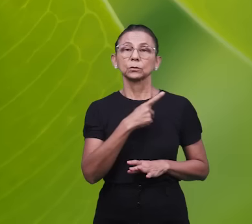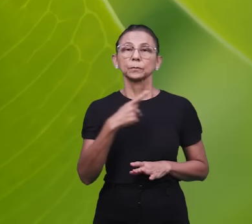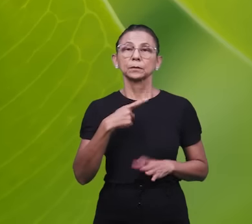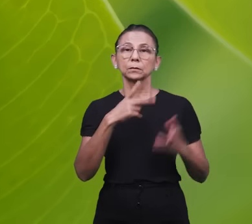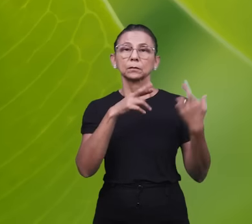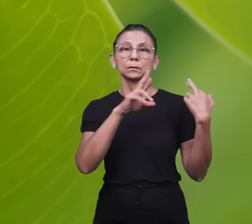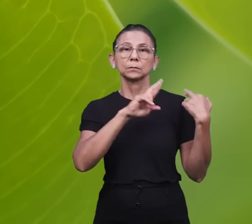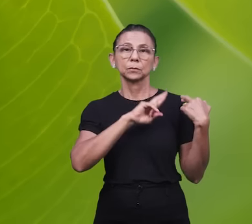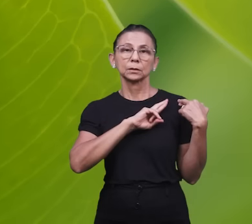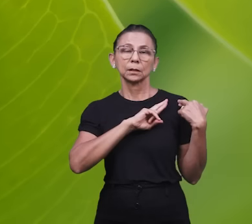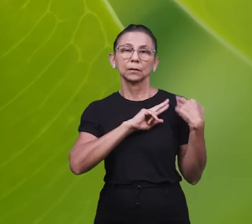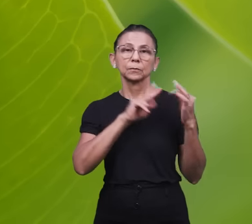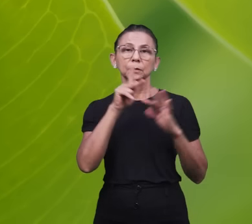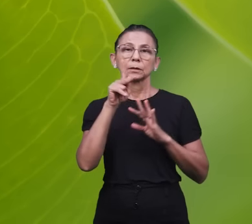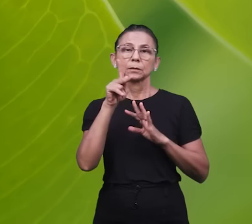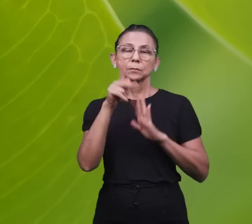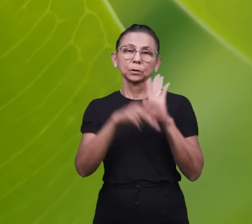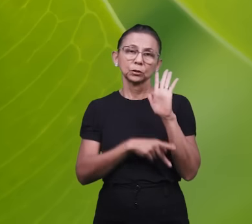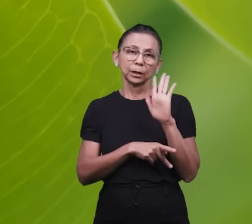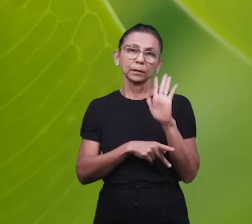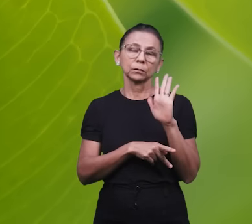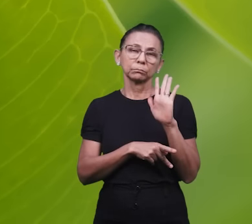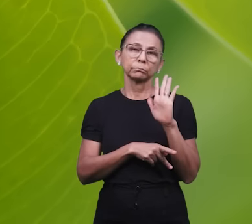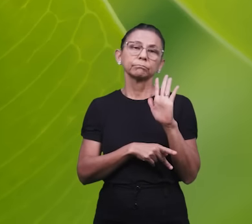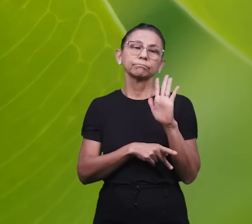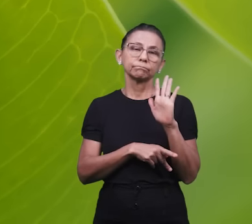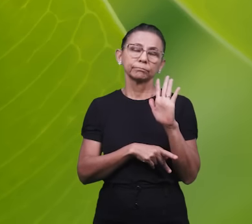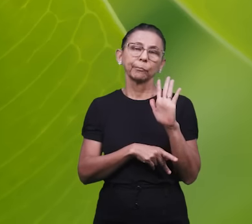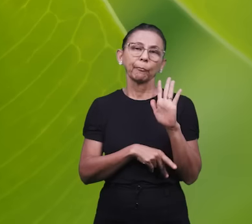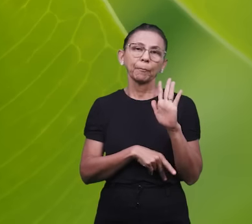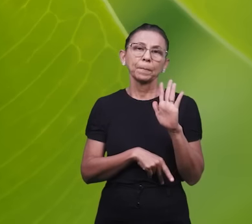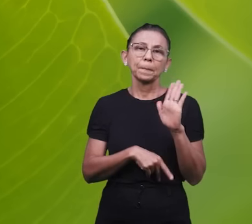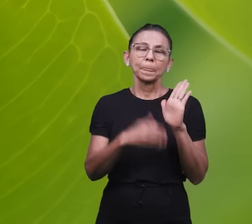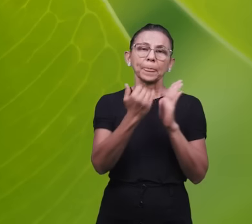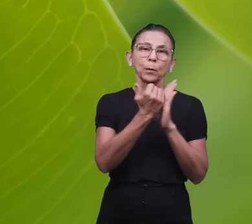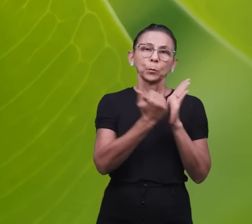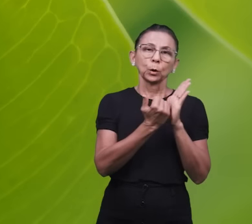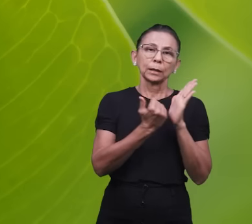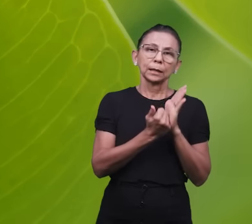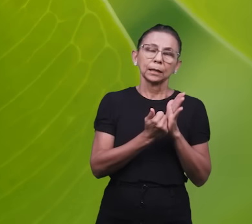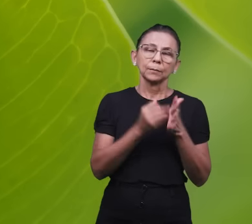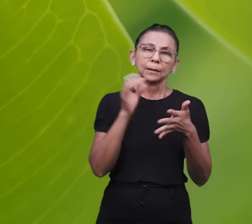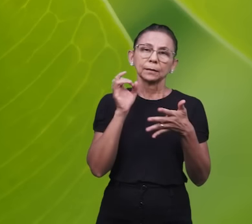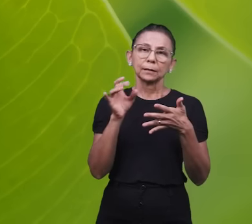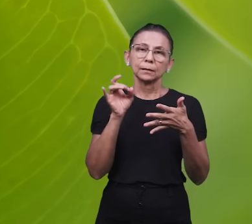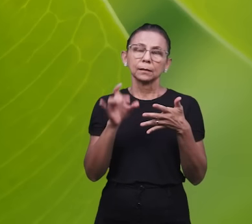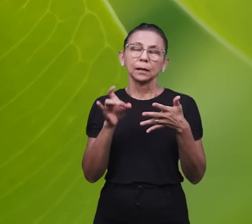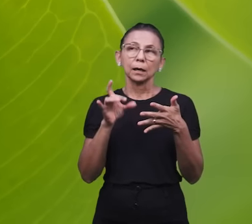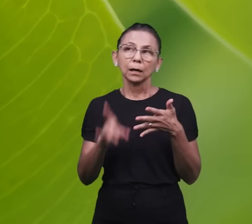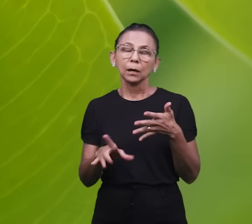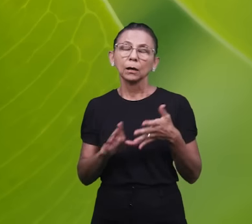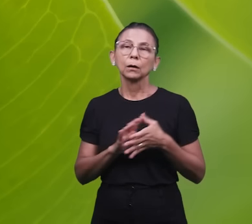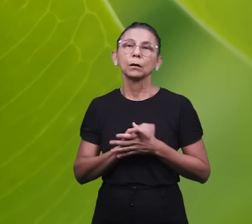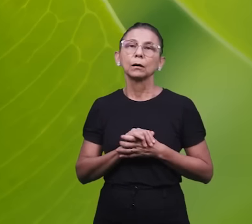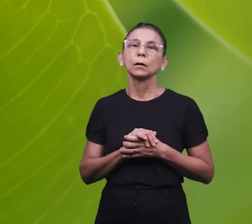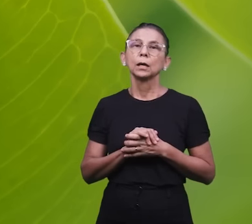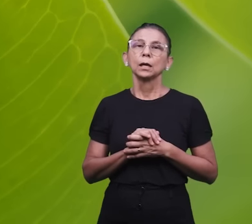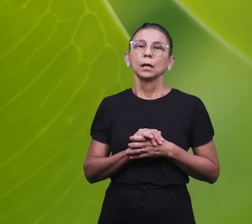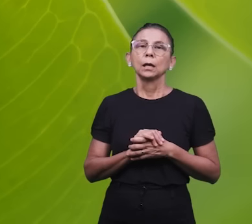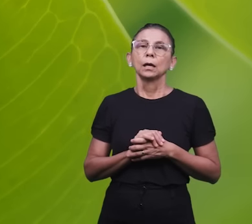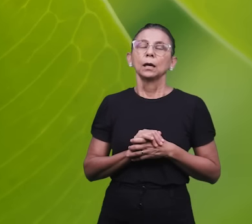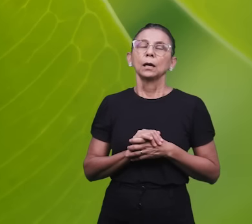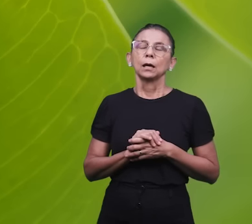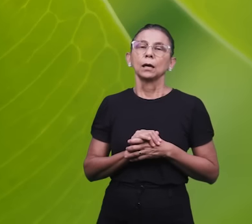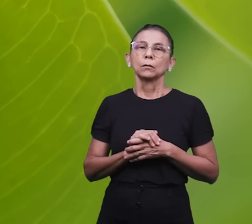pastores que estão à frente desse projeto e cada programa tem sido um despertamento espiritual nos